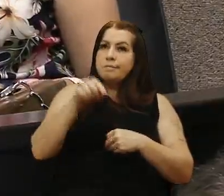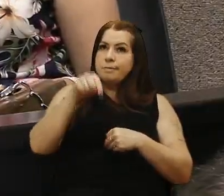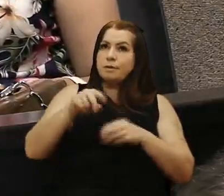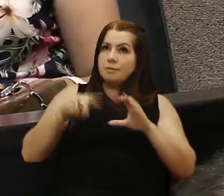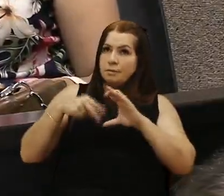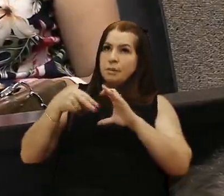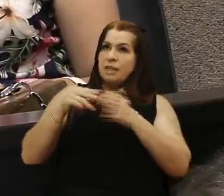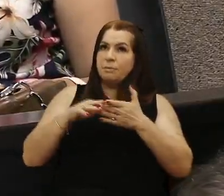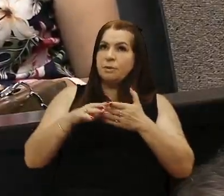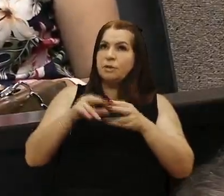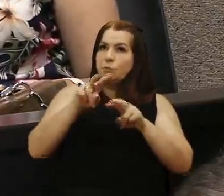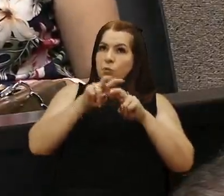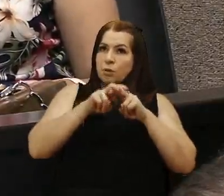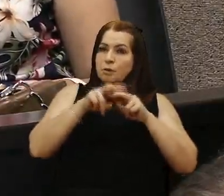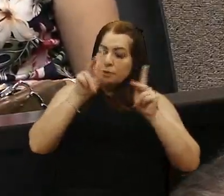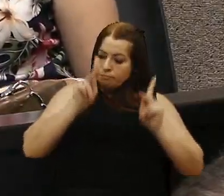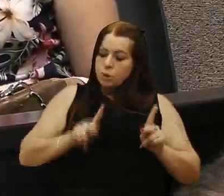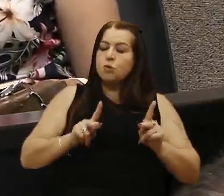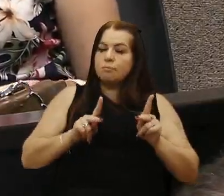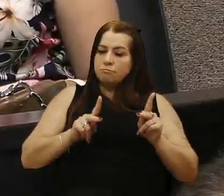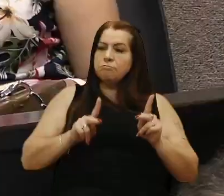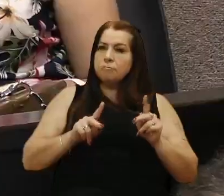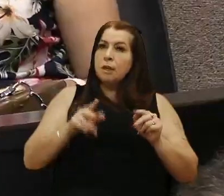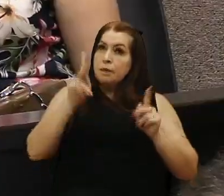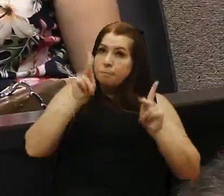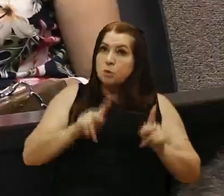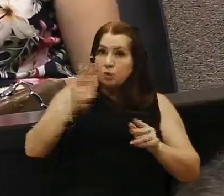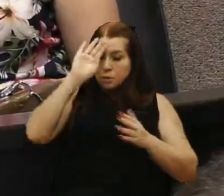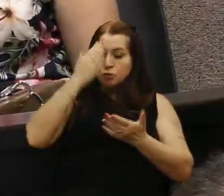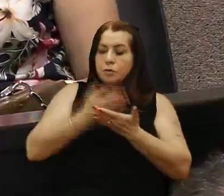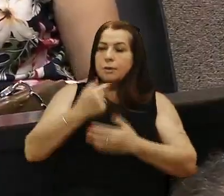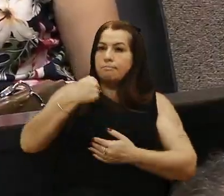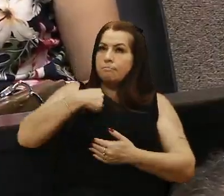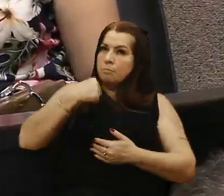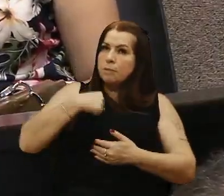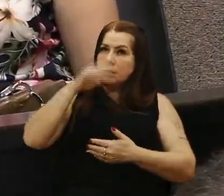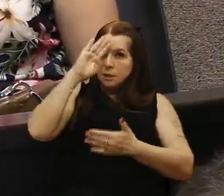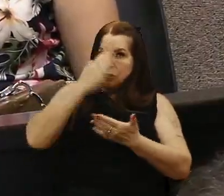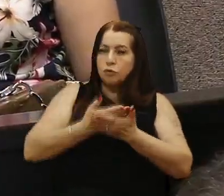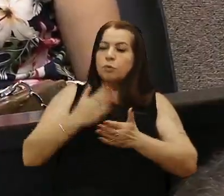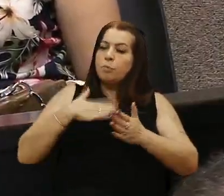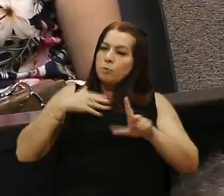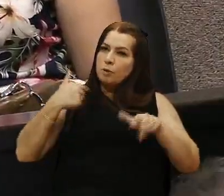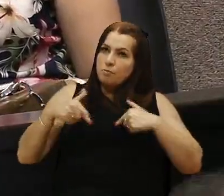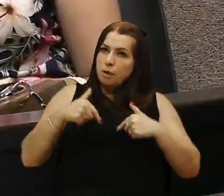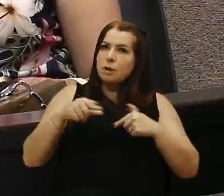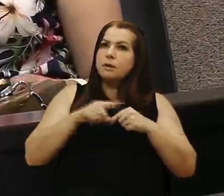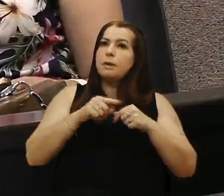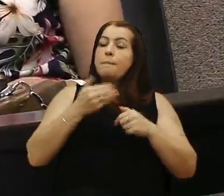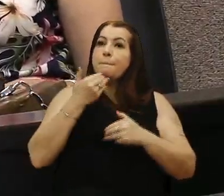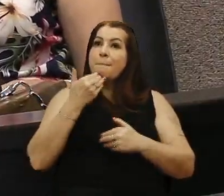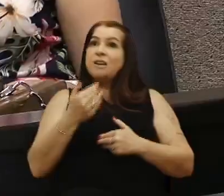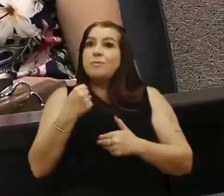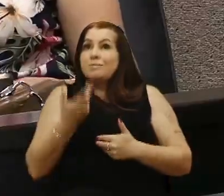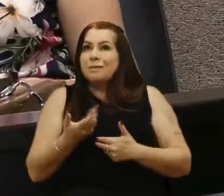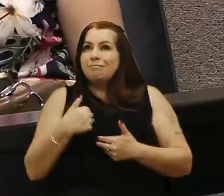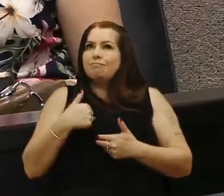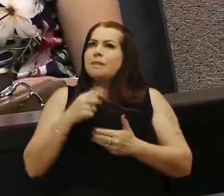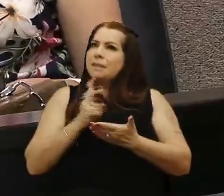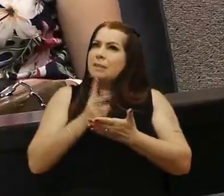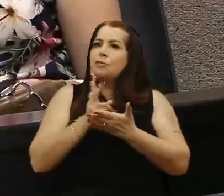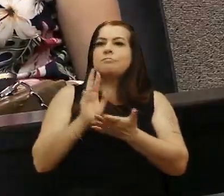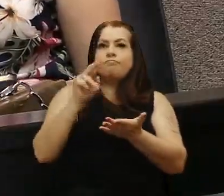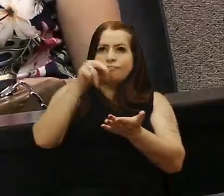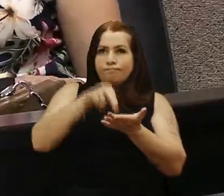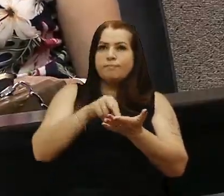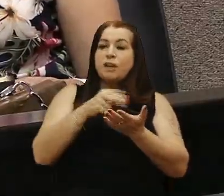Câmara de Vereadores por causa das pessoas. Então, as pessoas que acreditaram em mim, que acreditam no meu trabalho, elas me pedem para que a gente seja